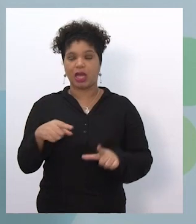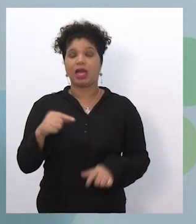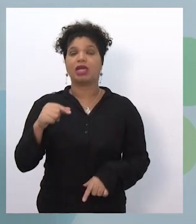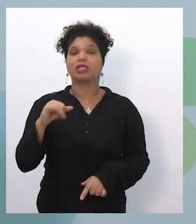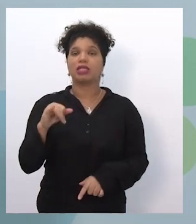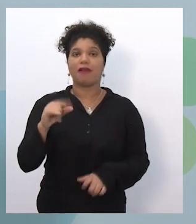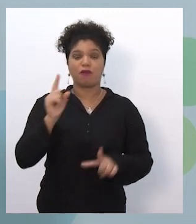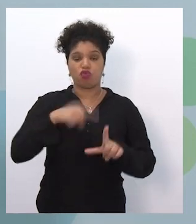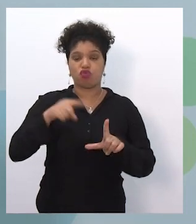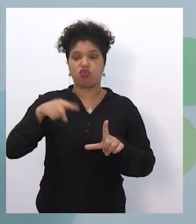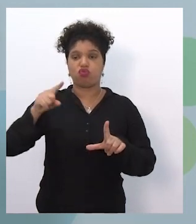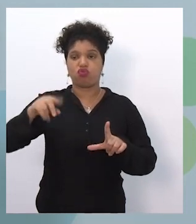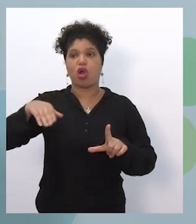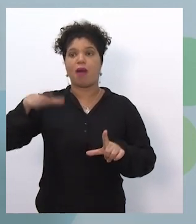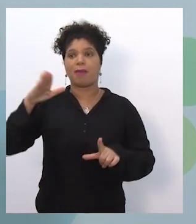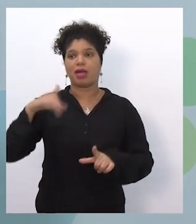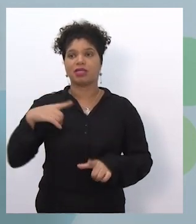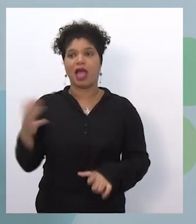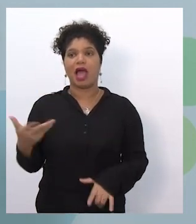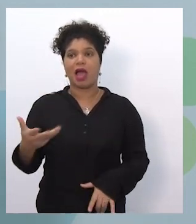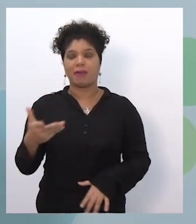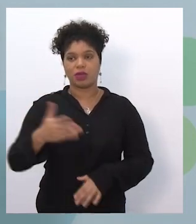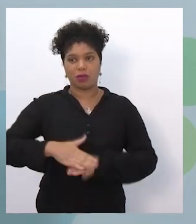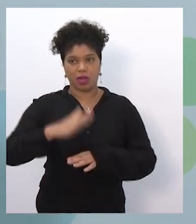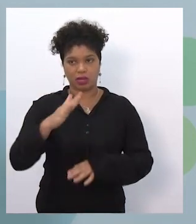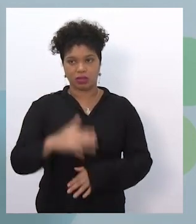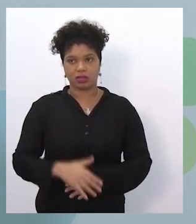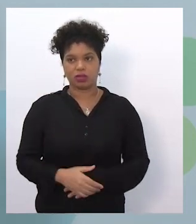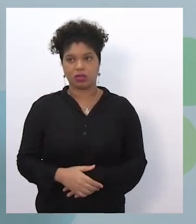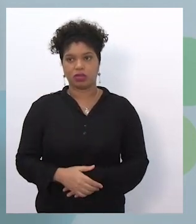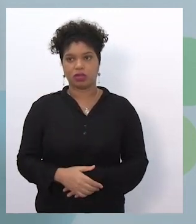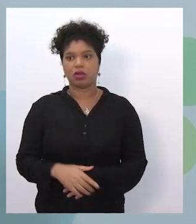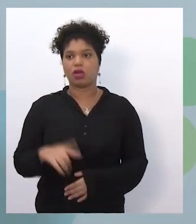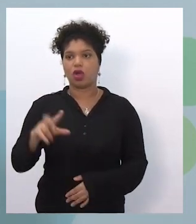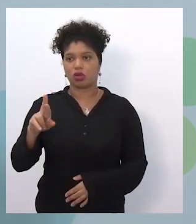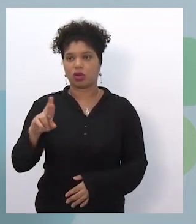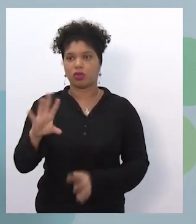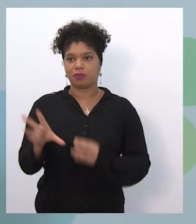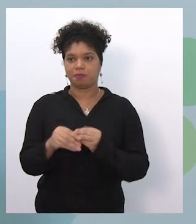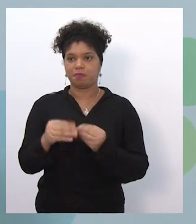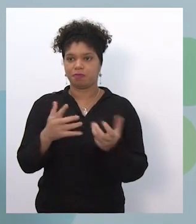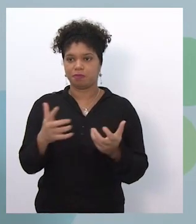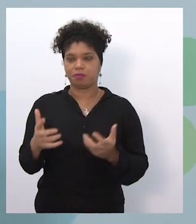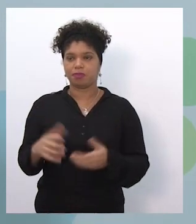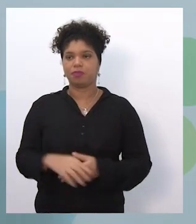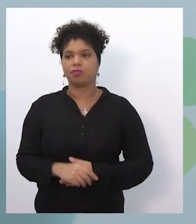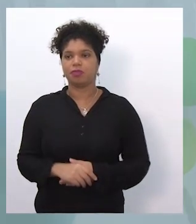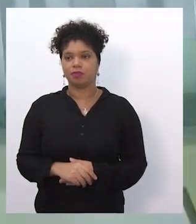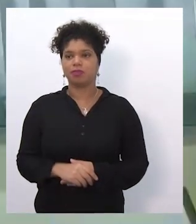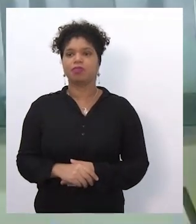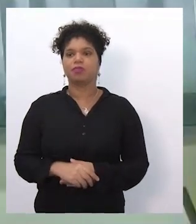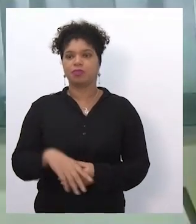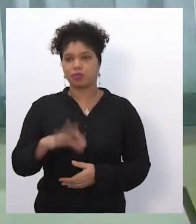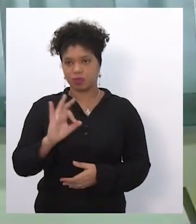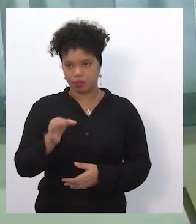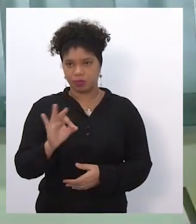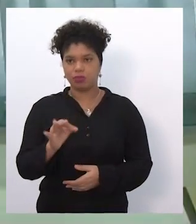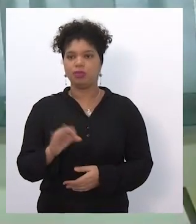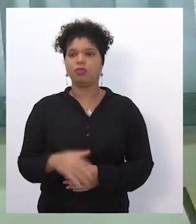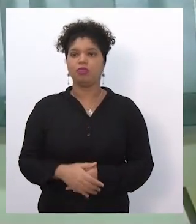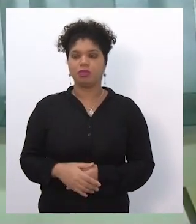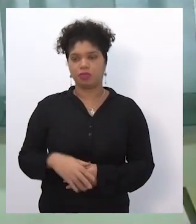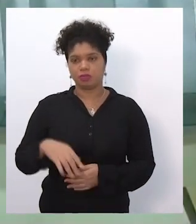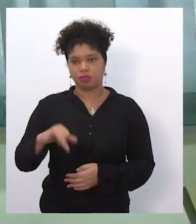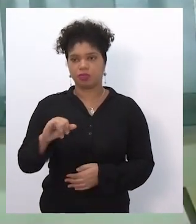mais velocidade você vai ter no seu computador. Rodrigo, quer complementar um pouquinho? Não, você está certo. Quanto mais frequência,